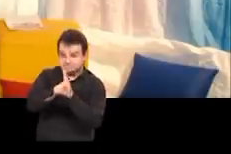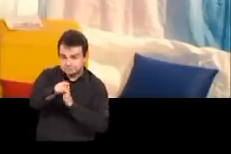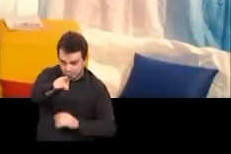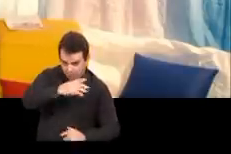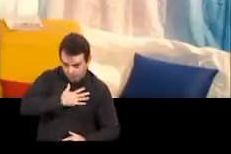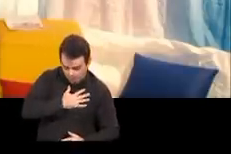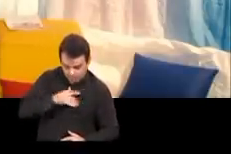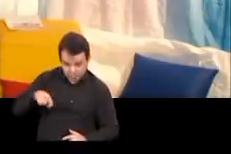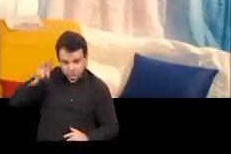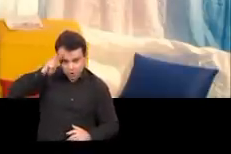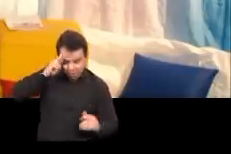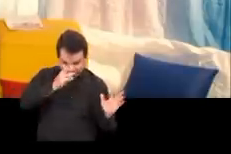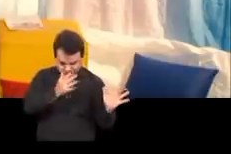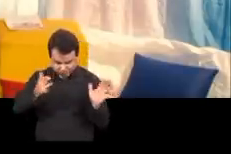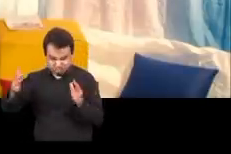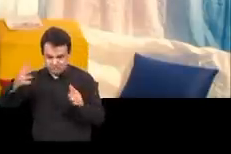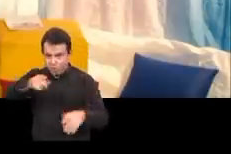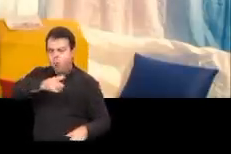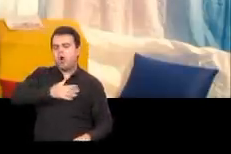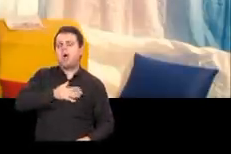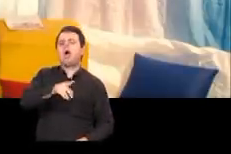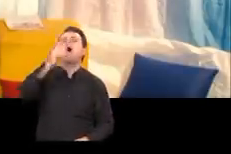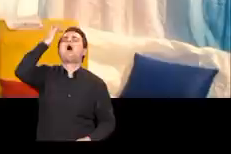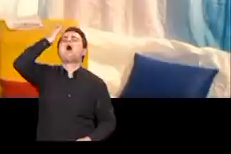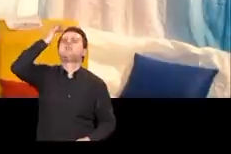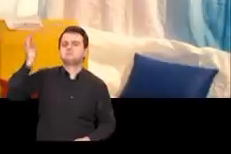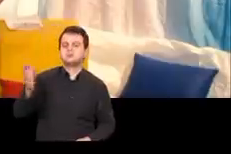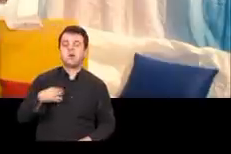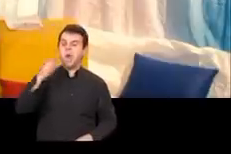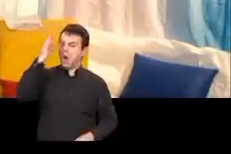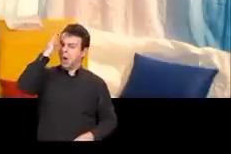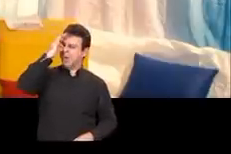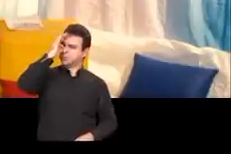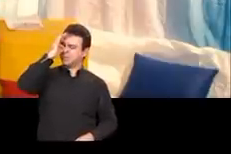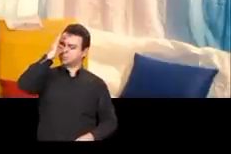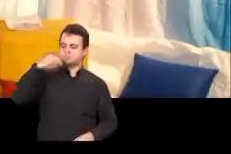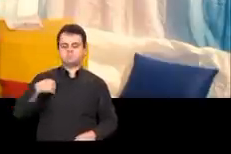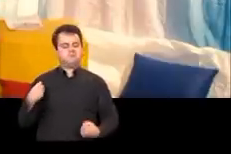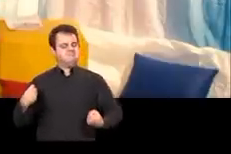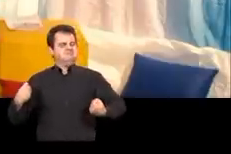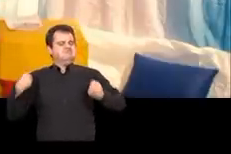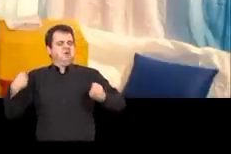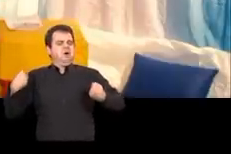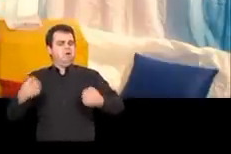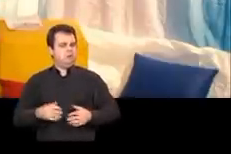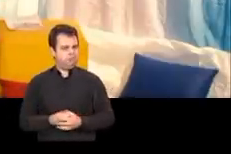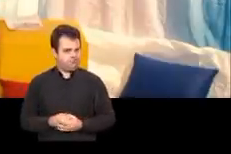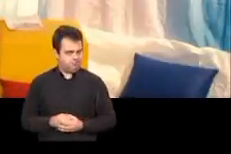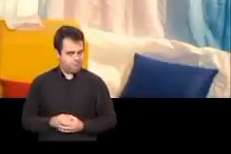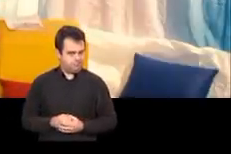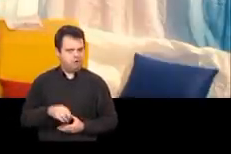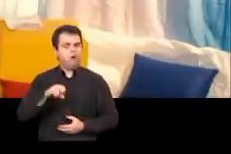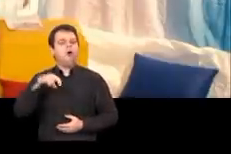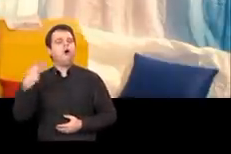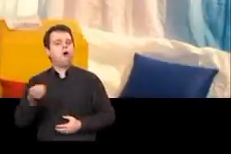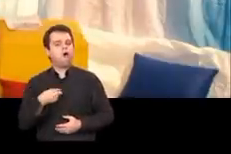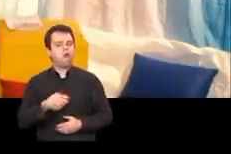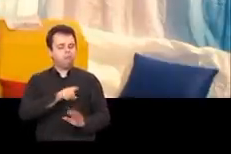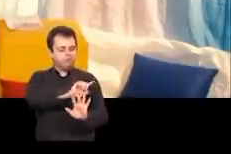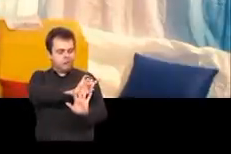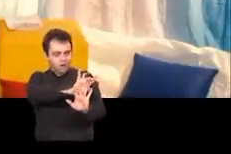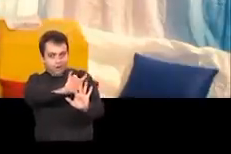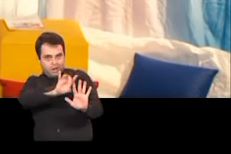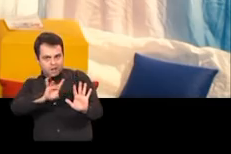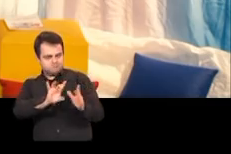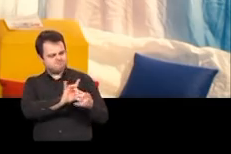da história? Você acha que o rato é realmente tão forte? Ou foi a união